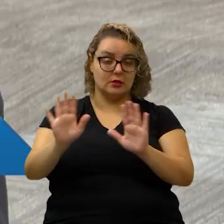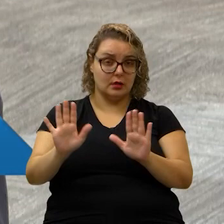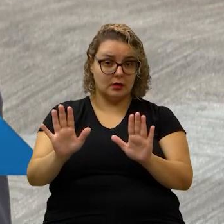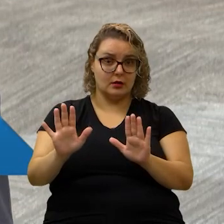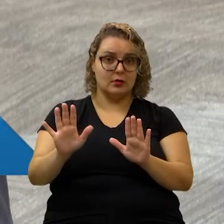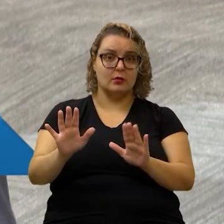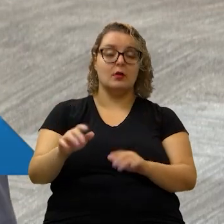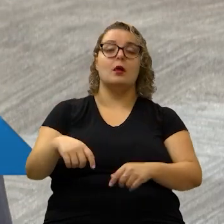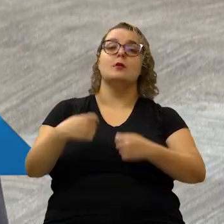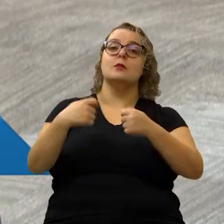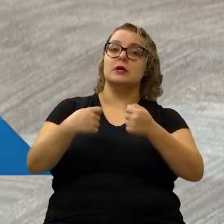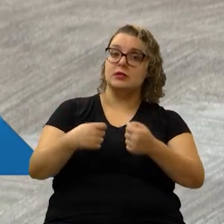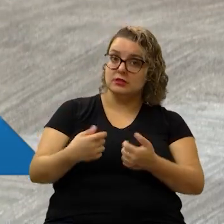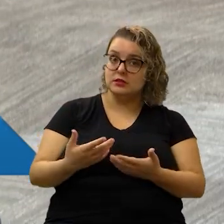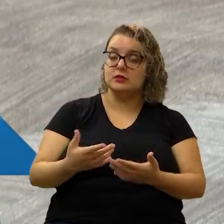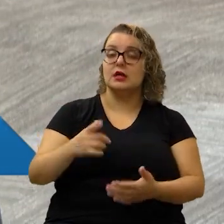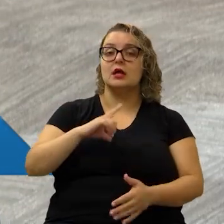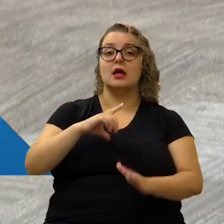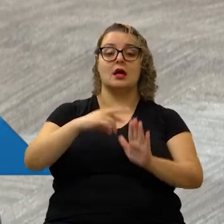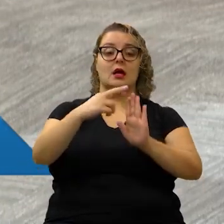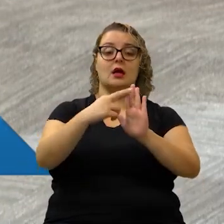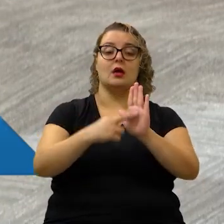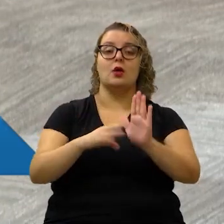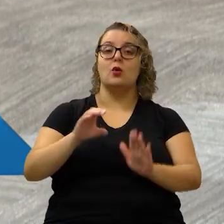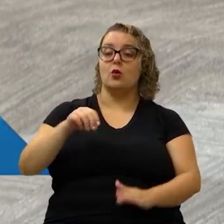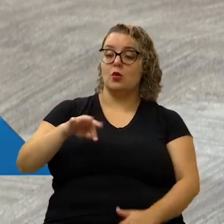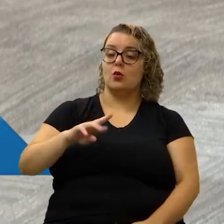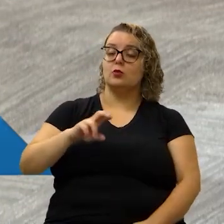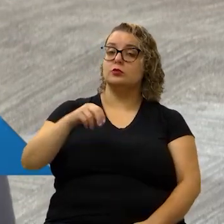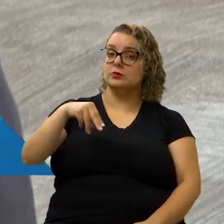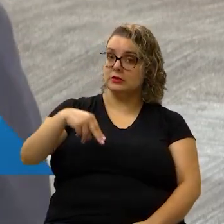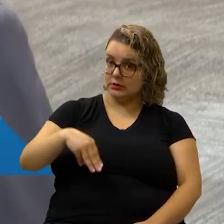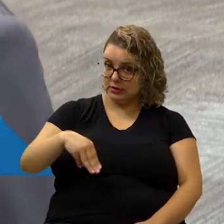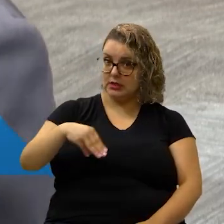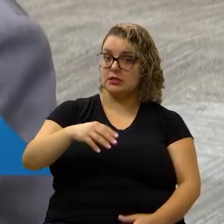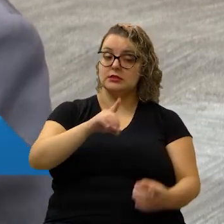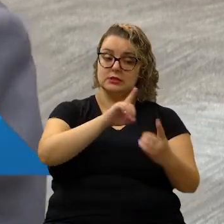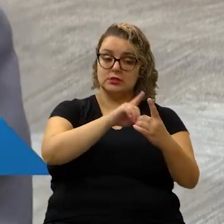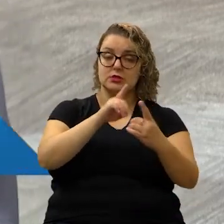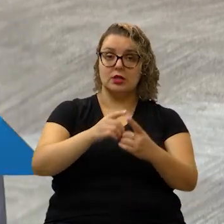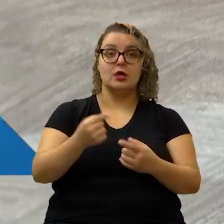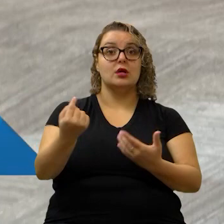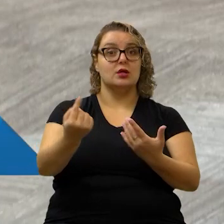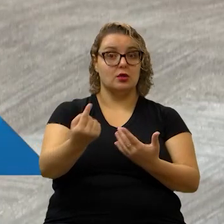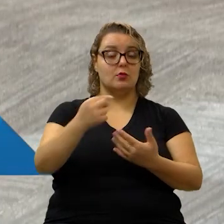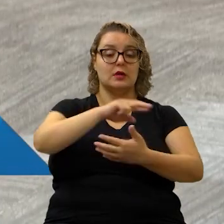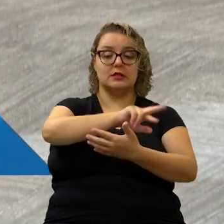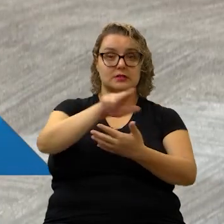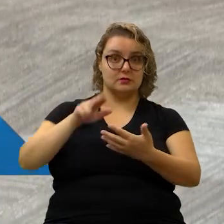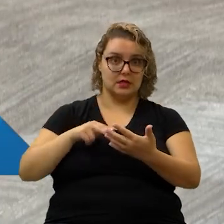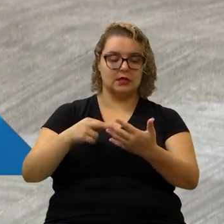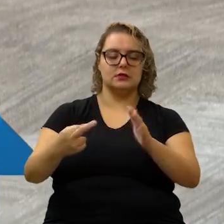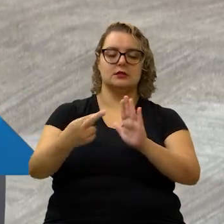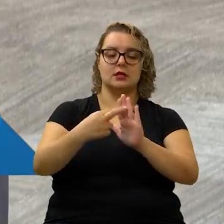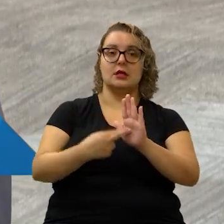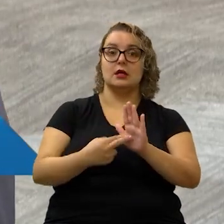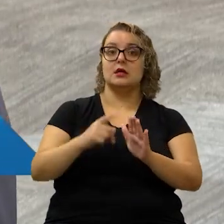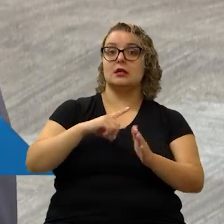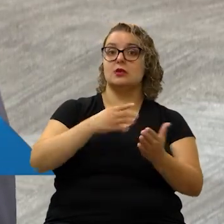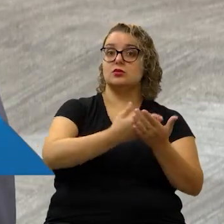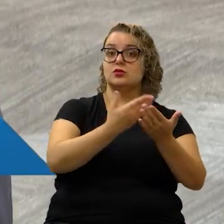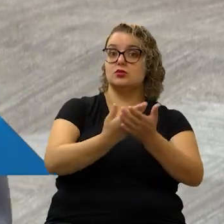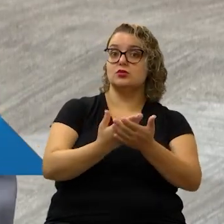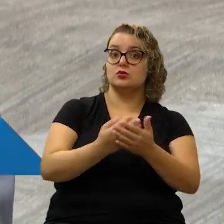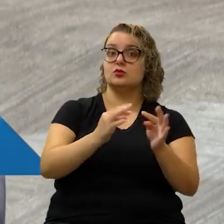secretaria de transporte há necessidade de que as regras do contran sejam atendidas e uma das regras é que haja um estudo